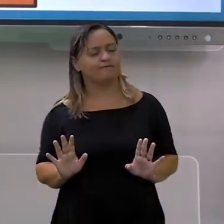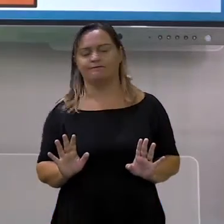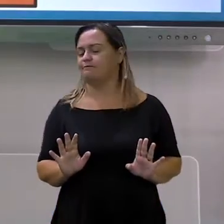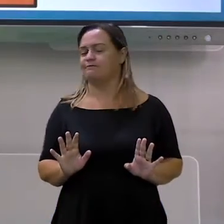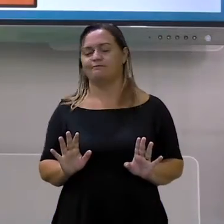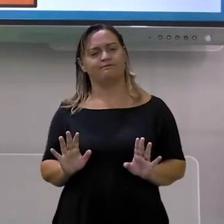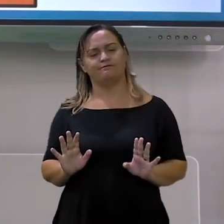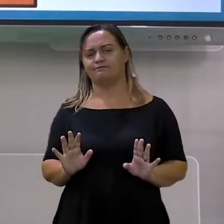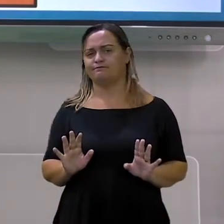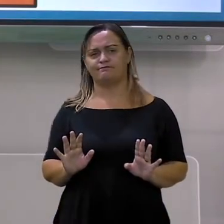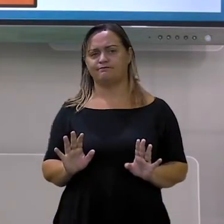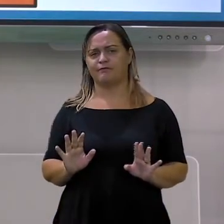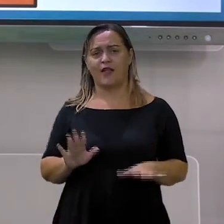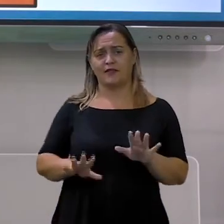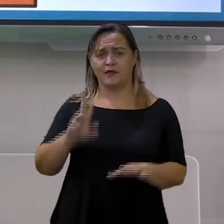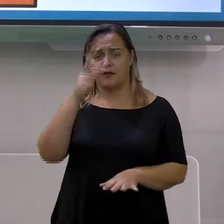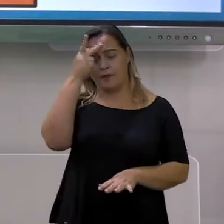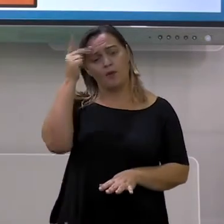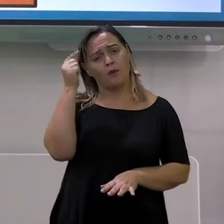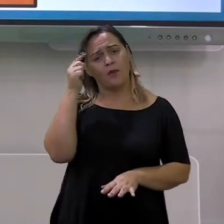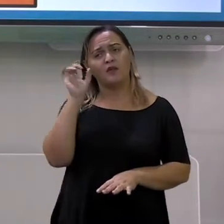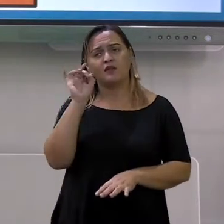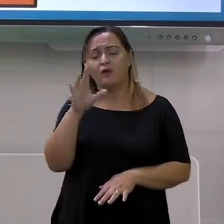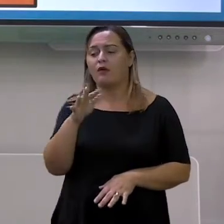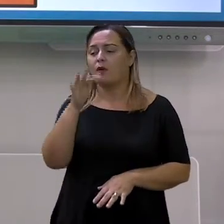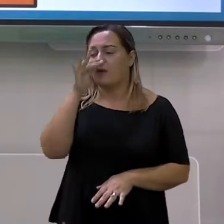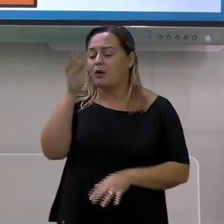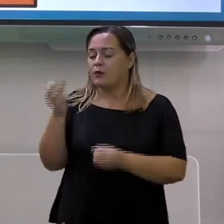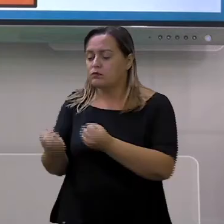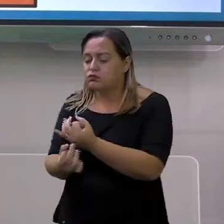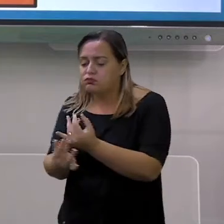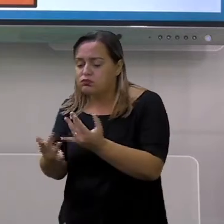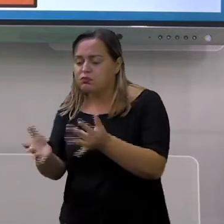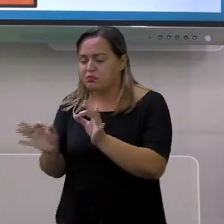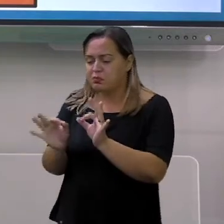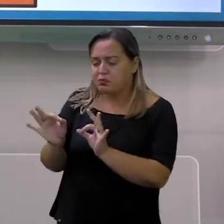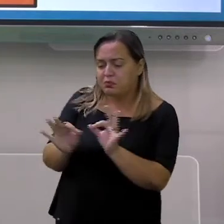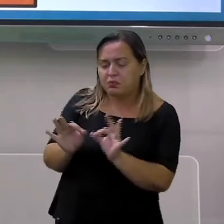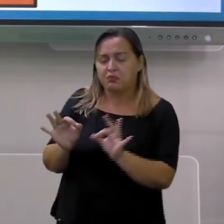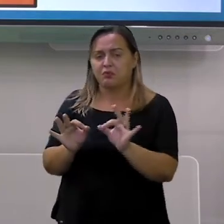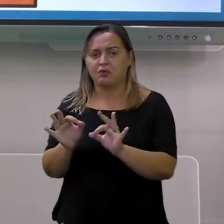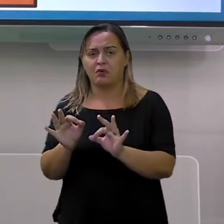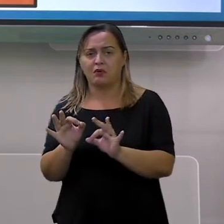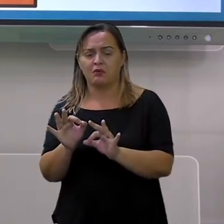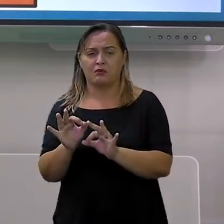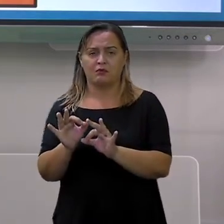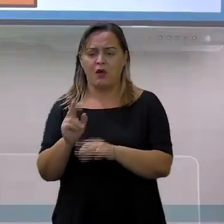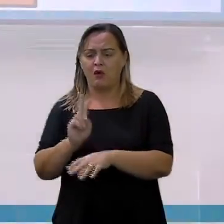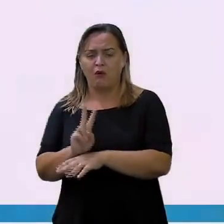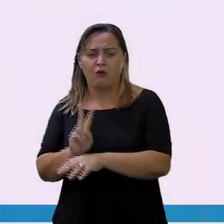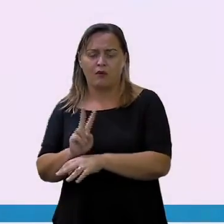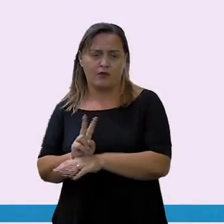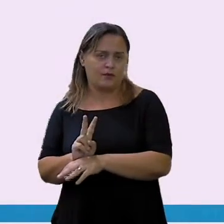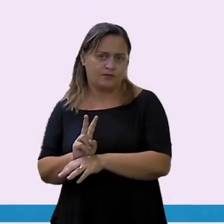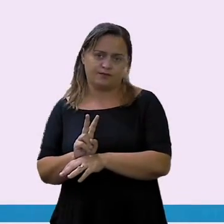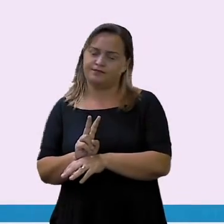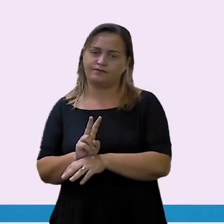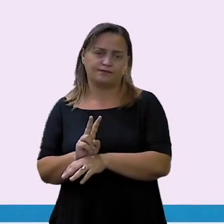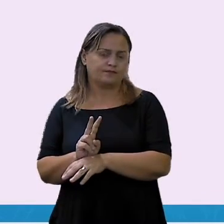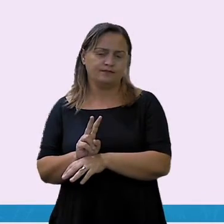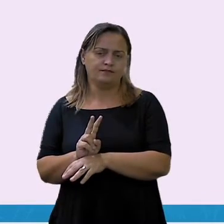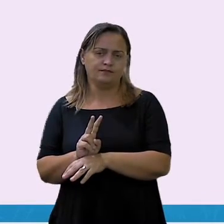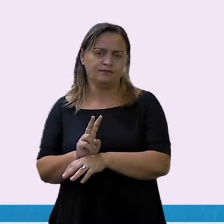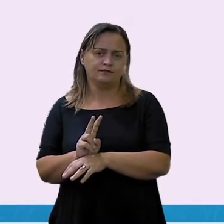a praça lá na pracinha do meu bairro, mas não é só isso. Paisagismo vai muito além. Ele constitui